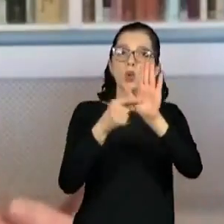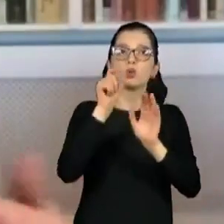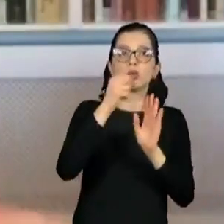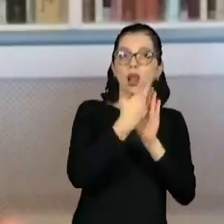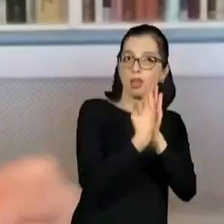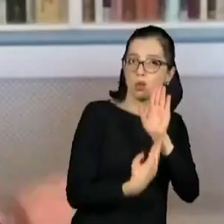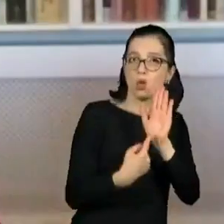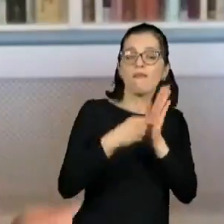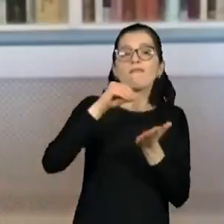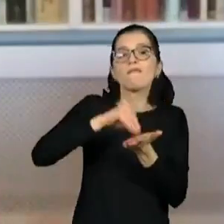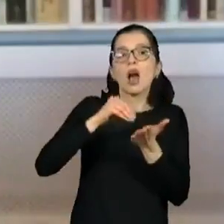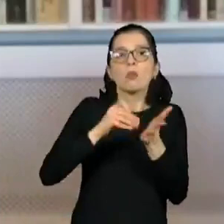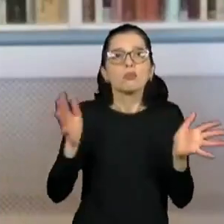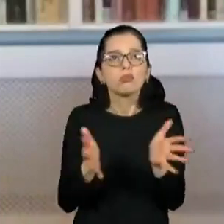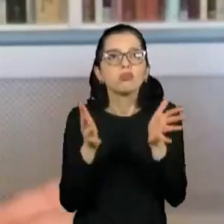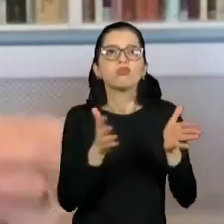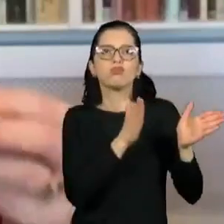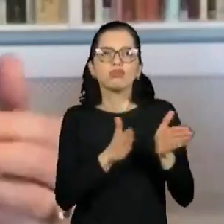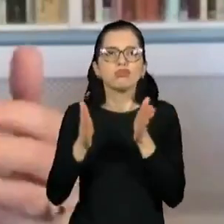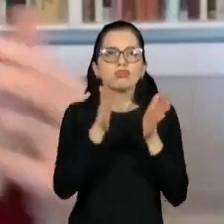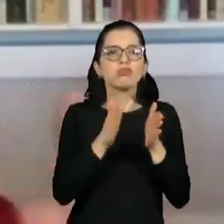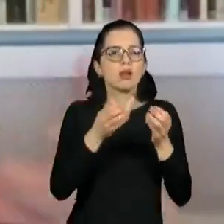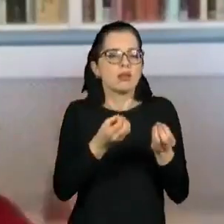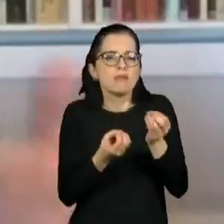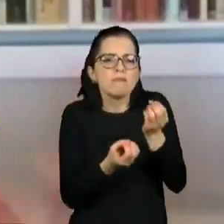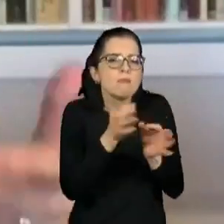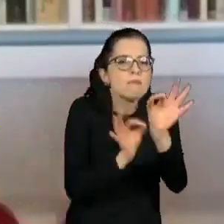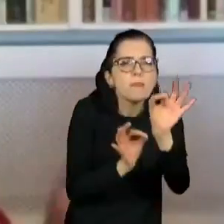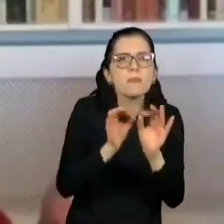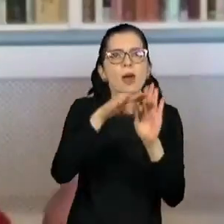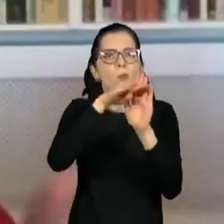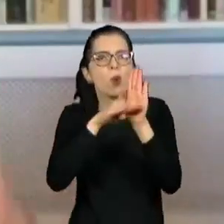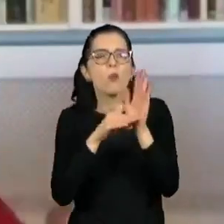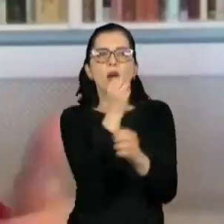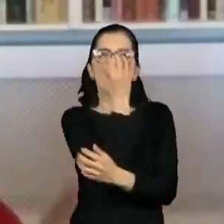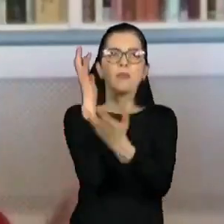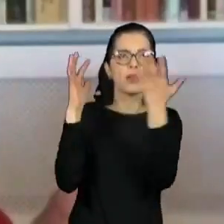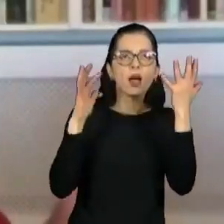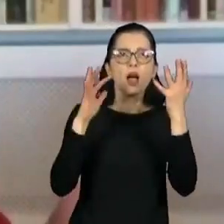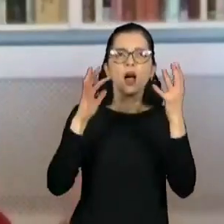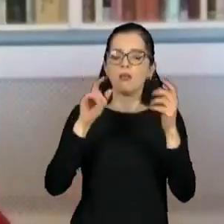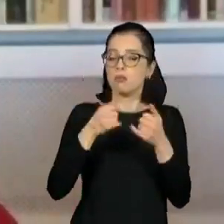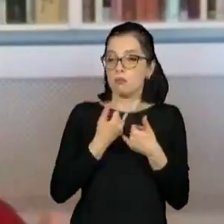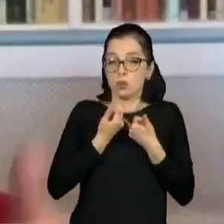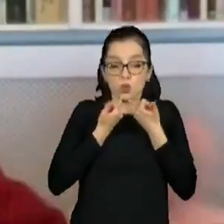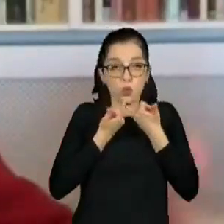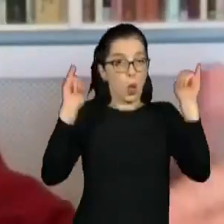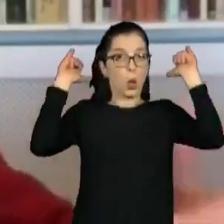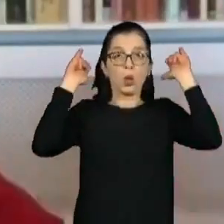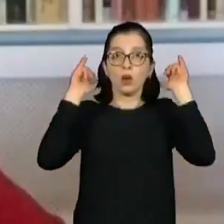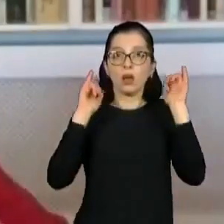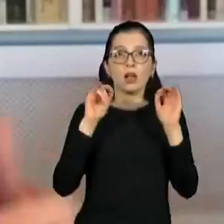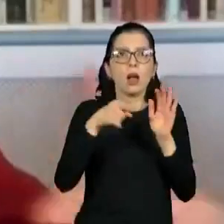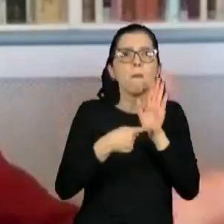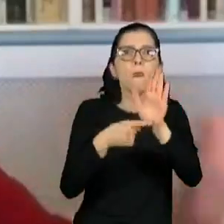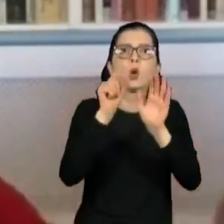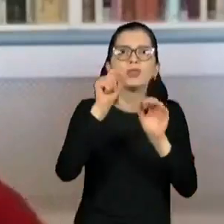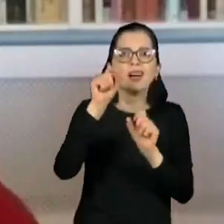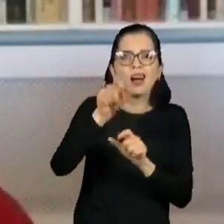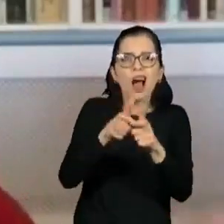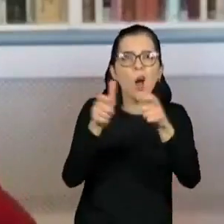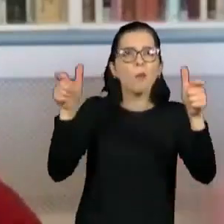today you don't have to call for por esse choque deixou indução